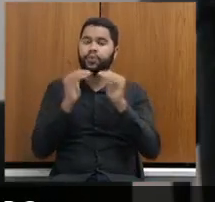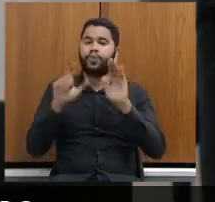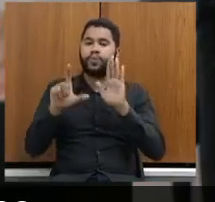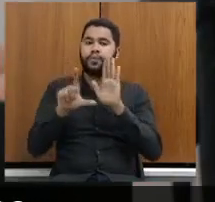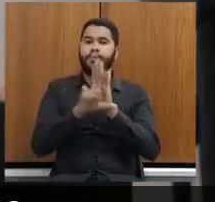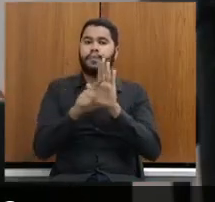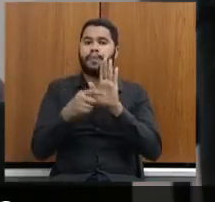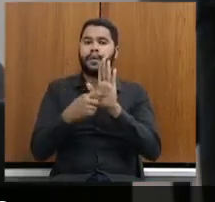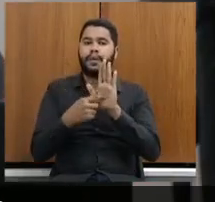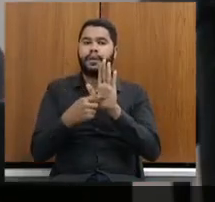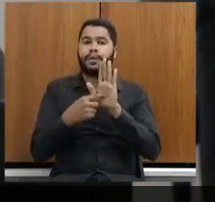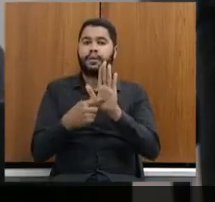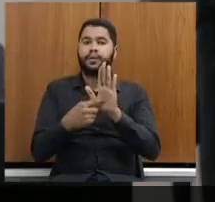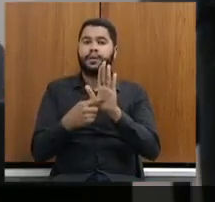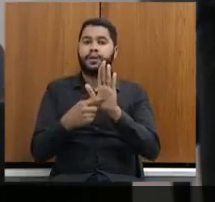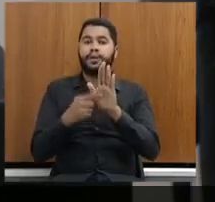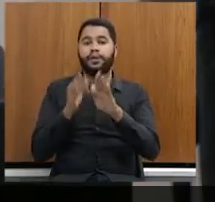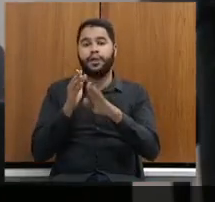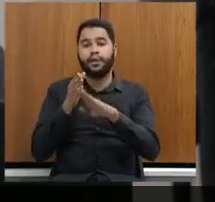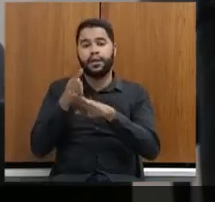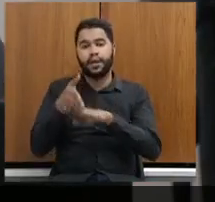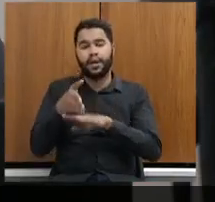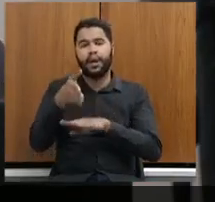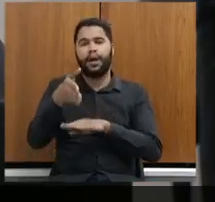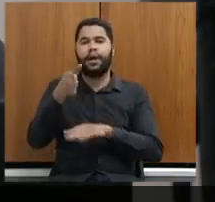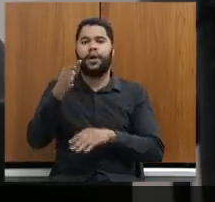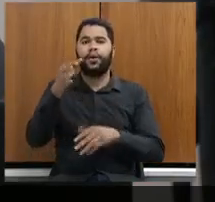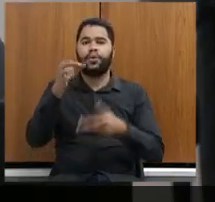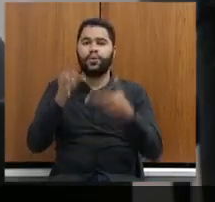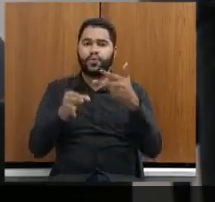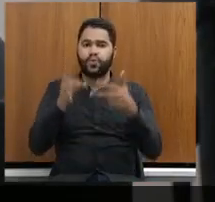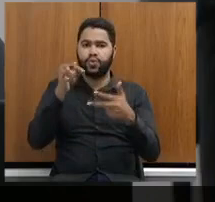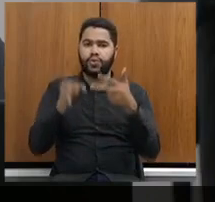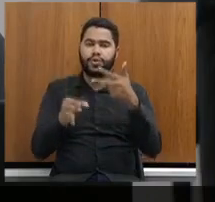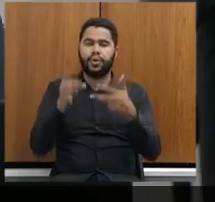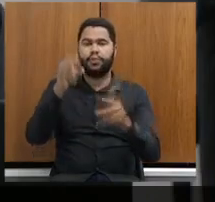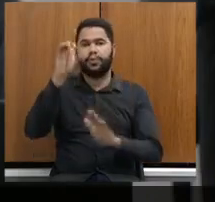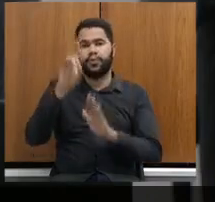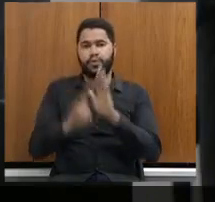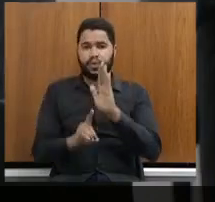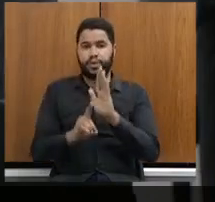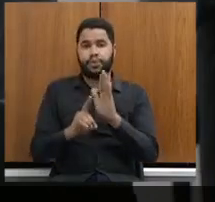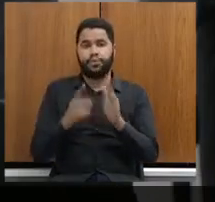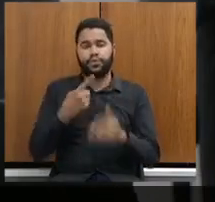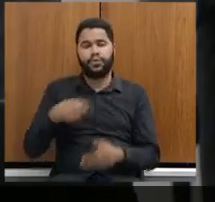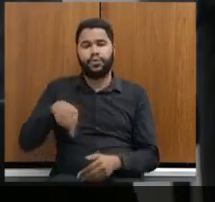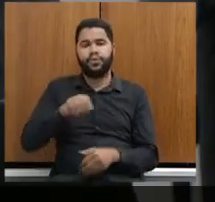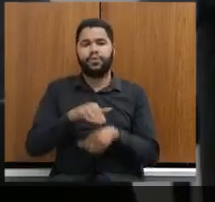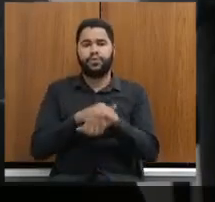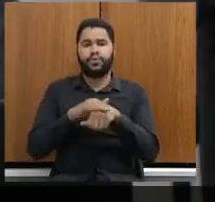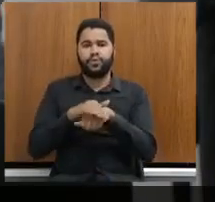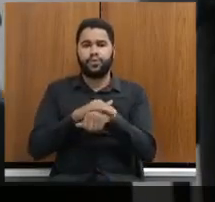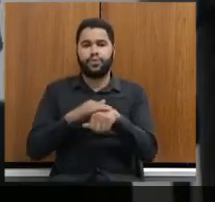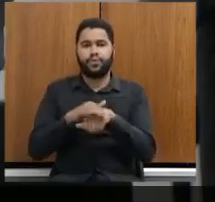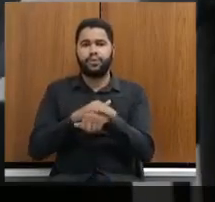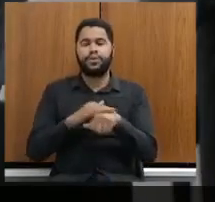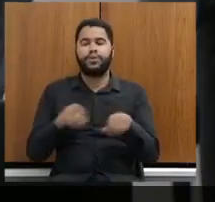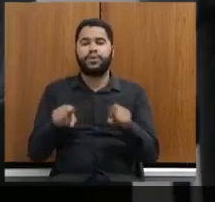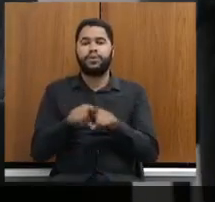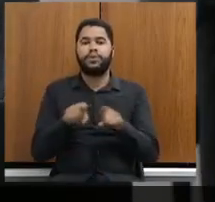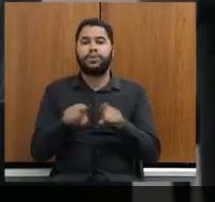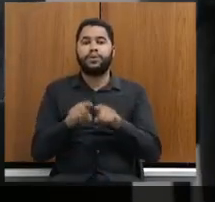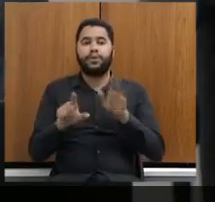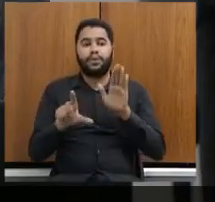determina e ter que ir ao judiciário brigar ter um direito dele foi isso que nós conversamos aqui enquanto